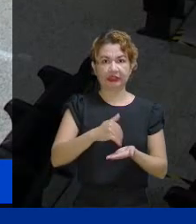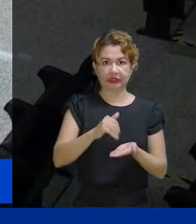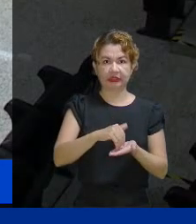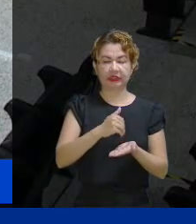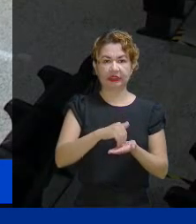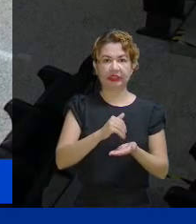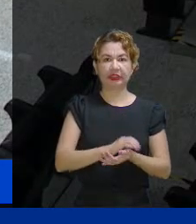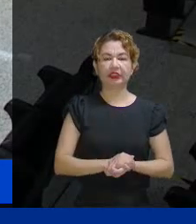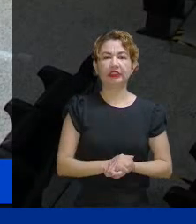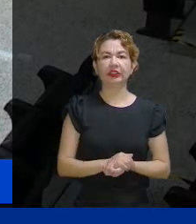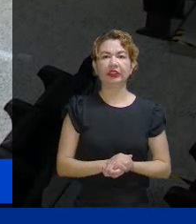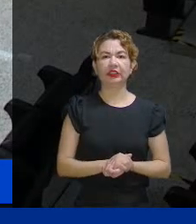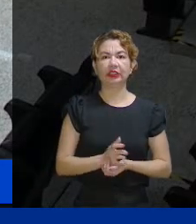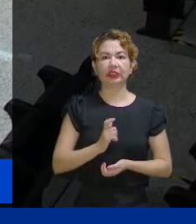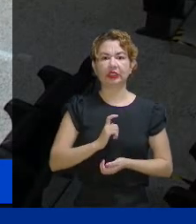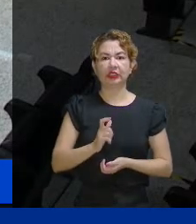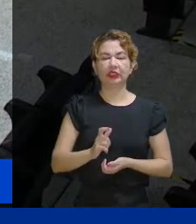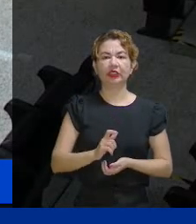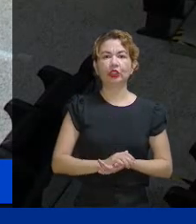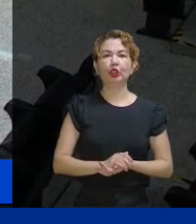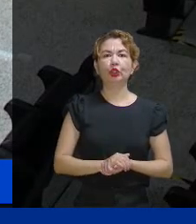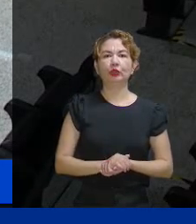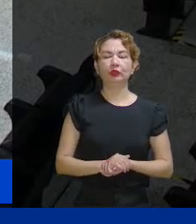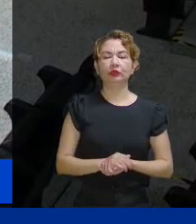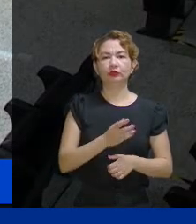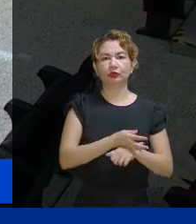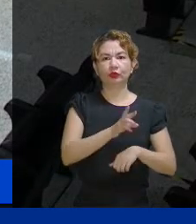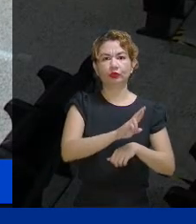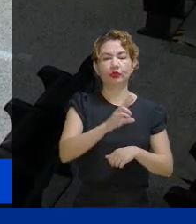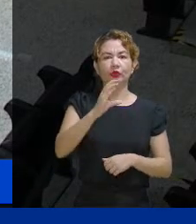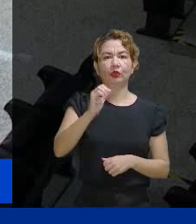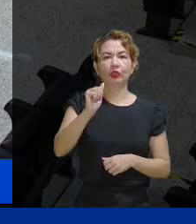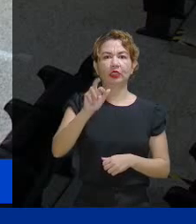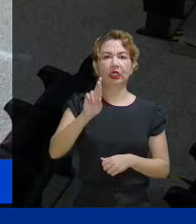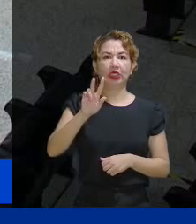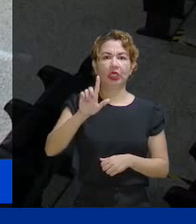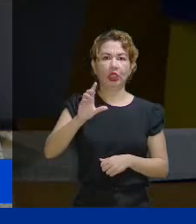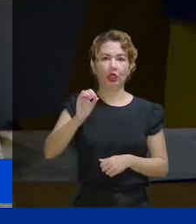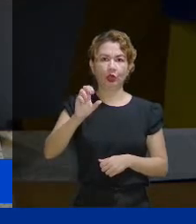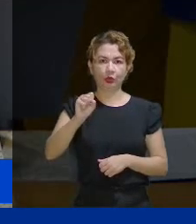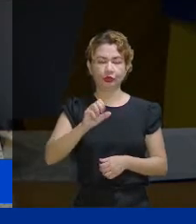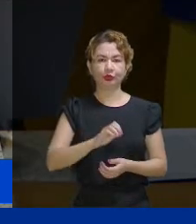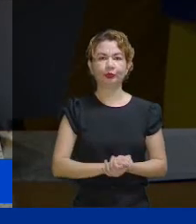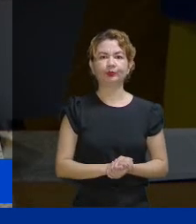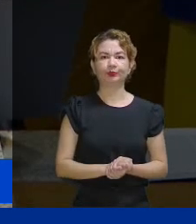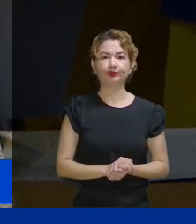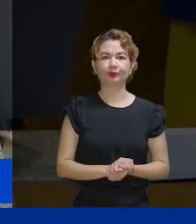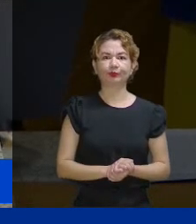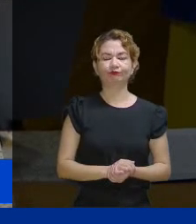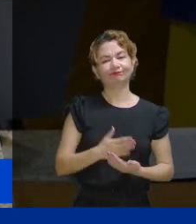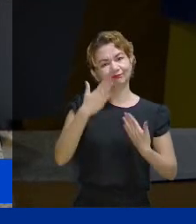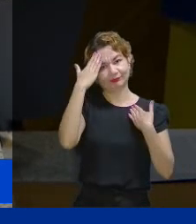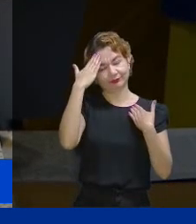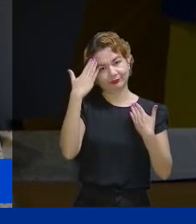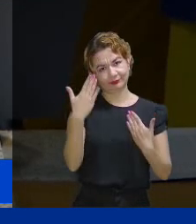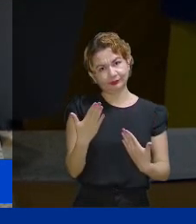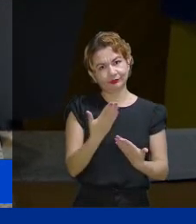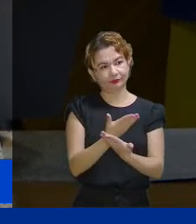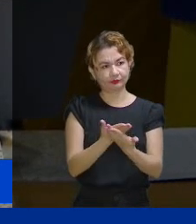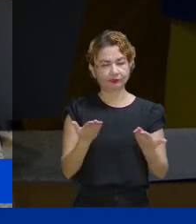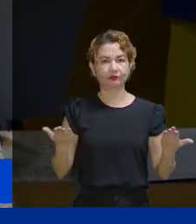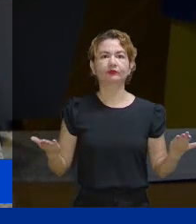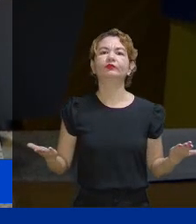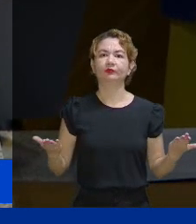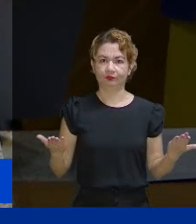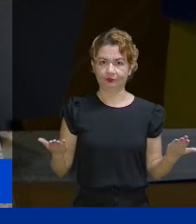convocar o doutor Carlos Fernando, né? Ok. De manhã, excepcionalmente. Correto. Então, eu agradecendo a presença